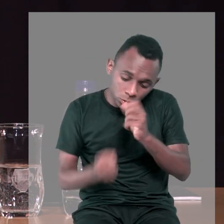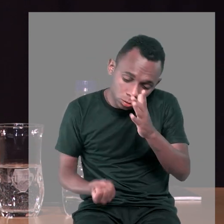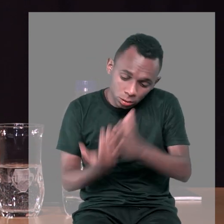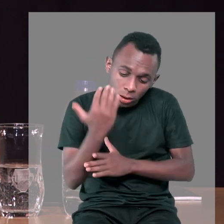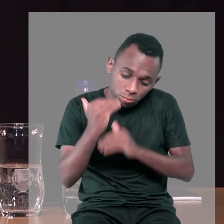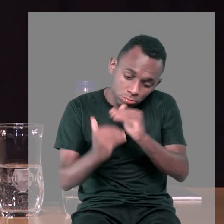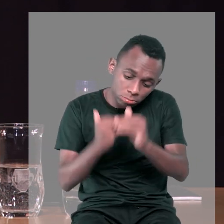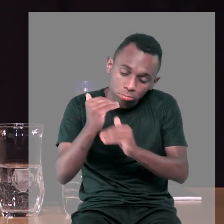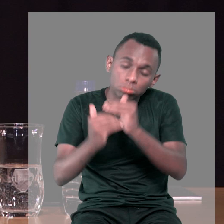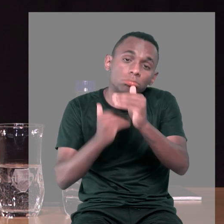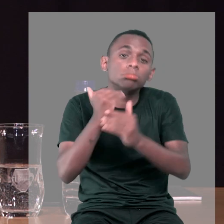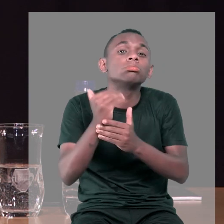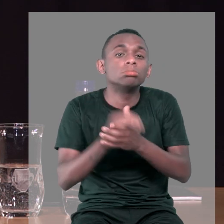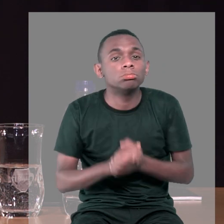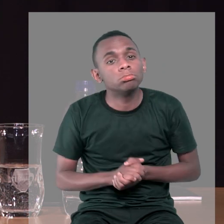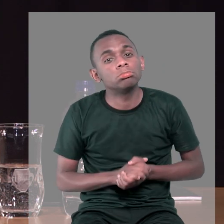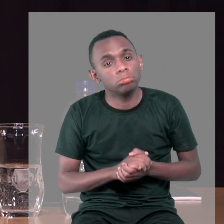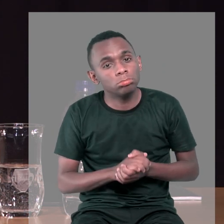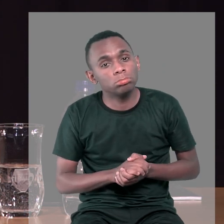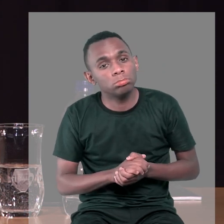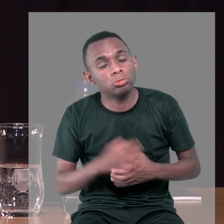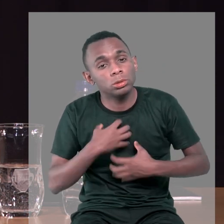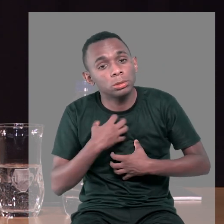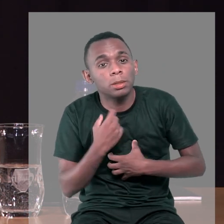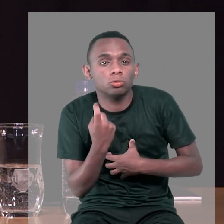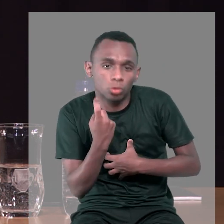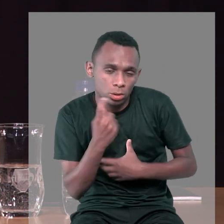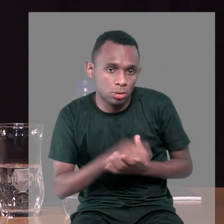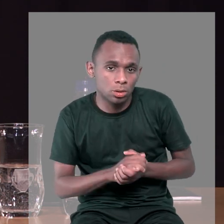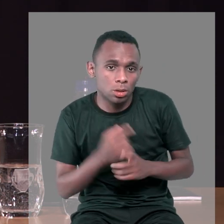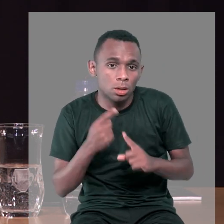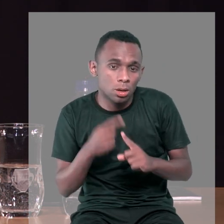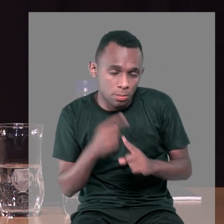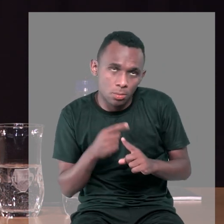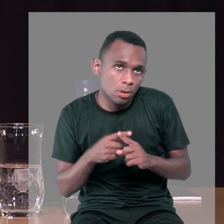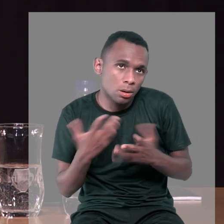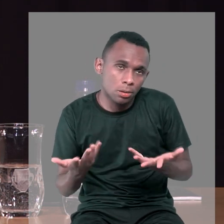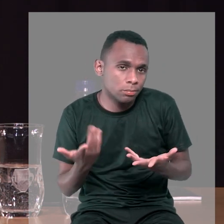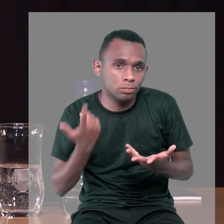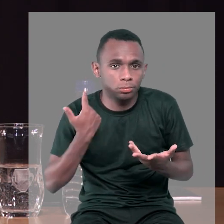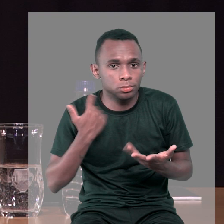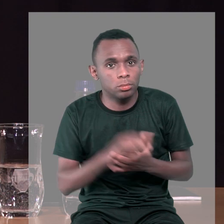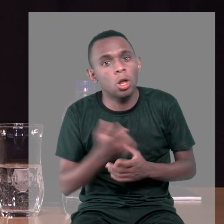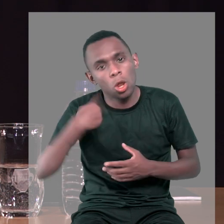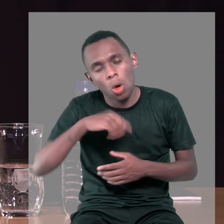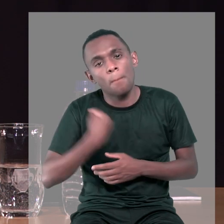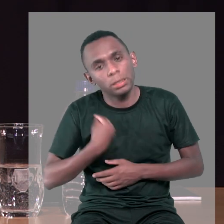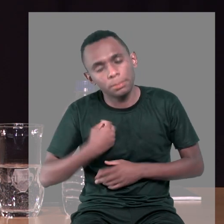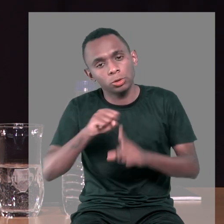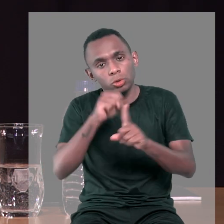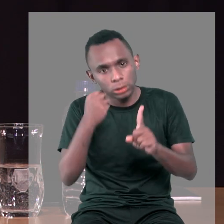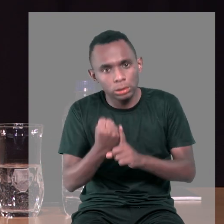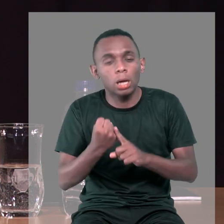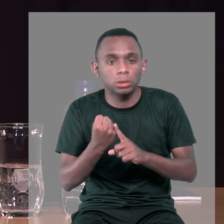tempo, solitários. Mas é uma experiência possível para os seres humanos em geral